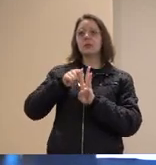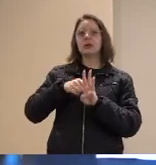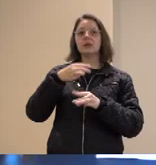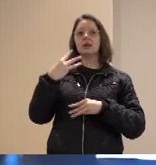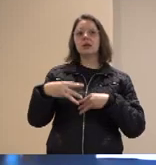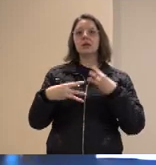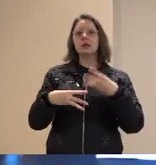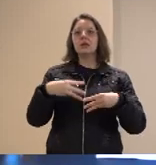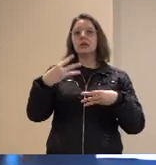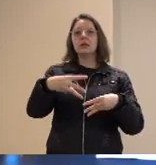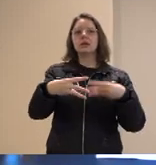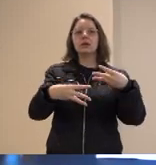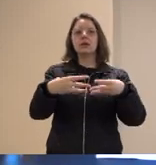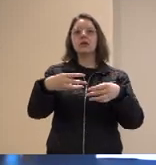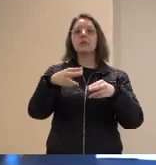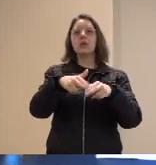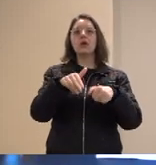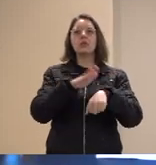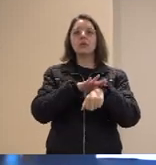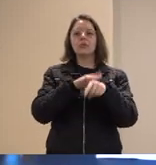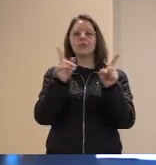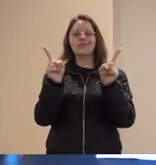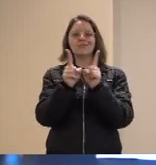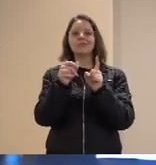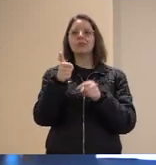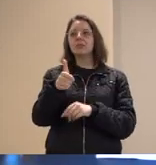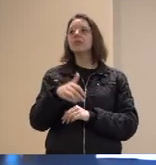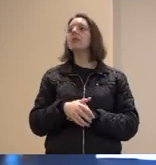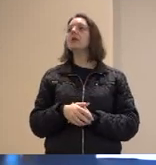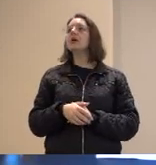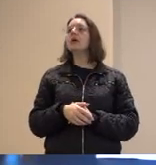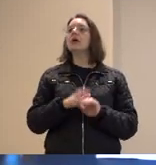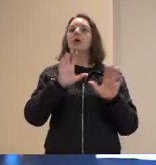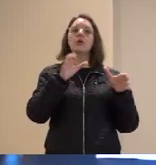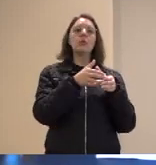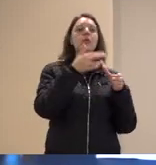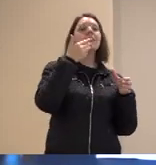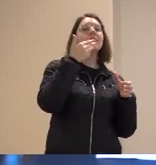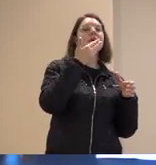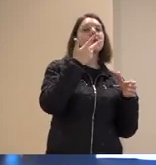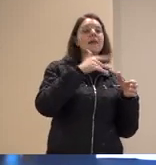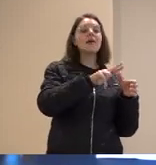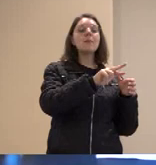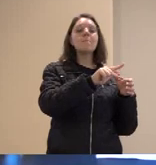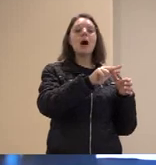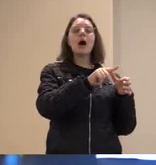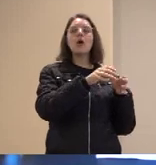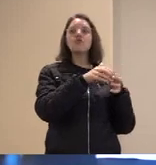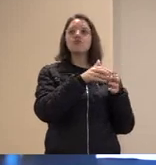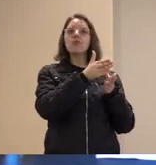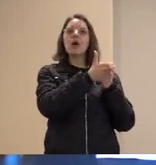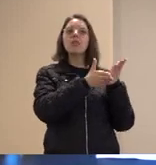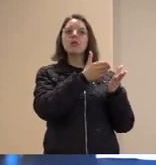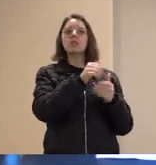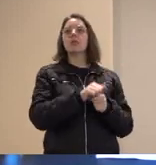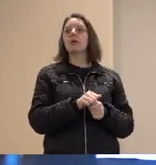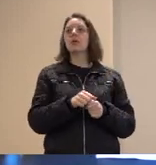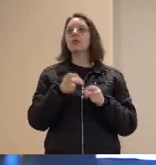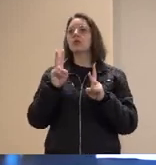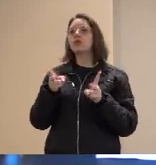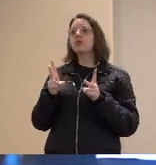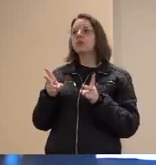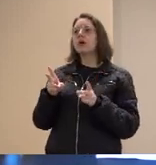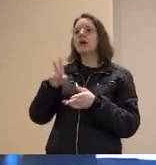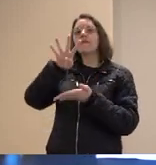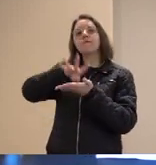por causa da brevidade. Atender os grupos de irmãos, manter prontuários,